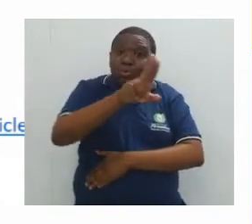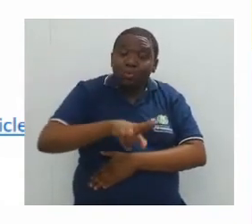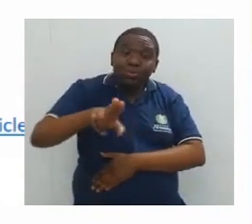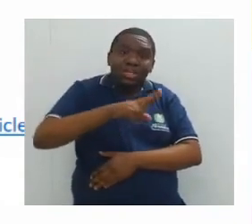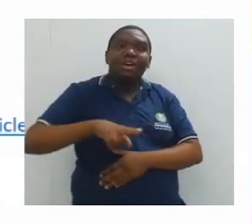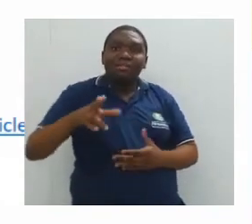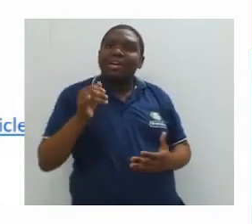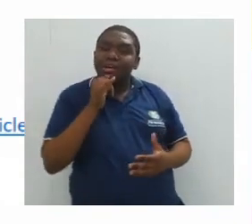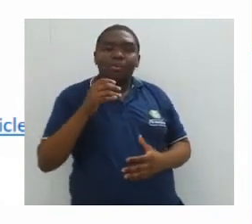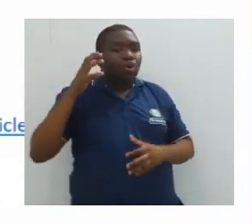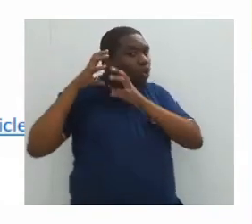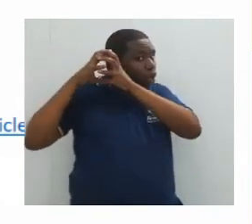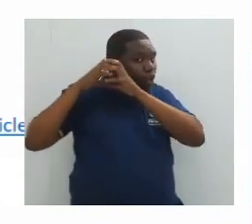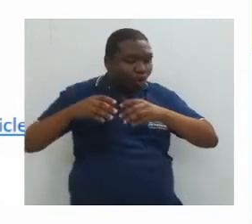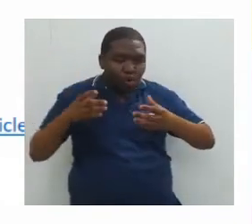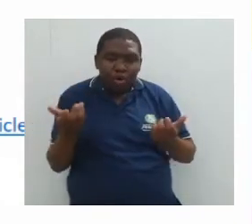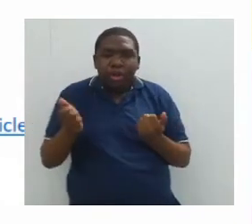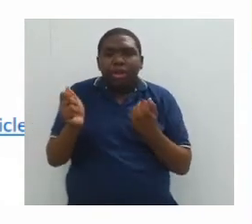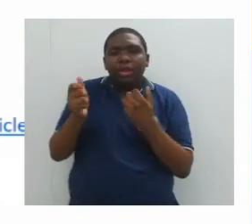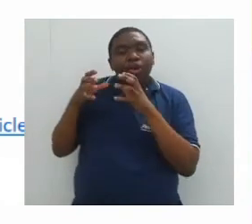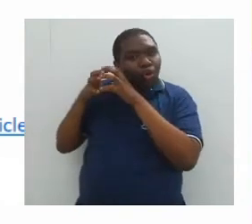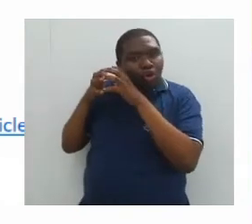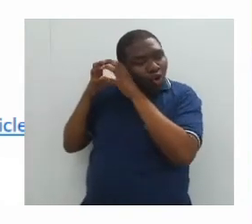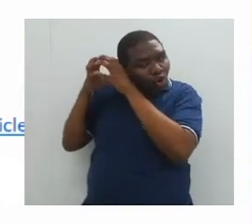do coco para ficar batendo. Então,